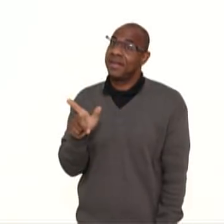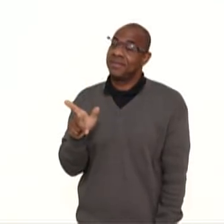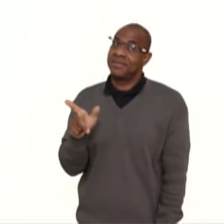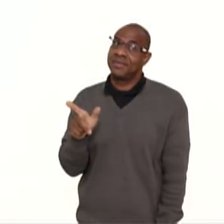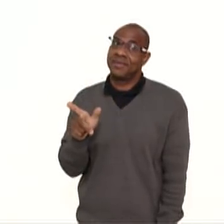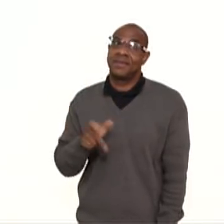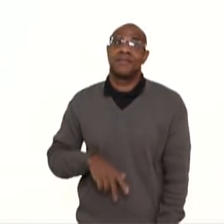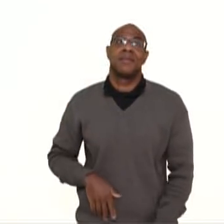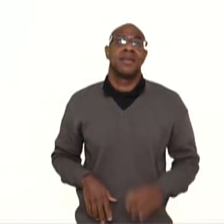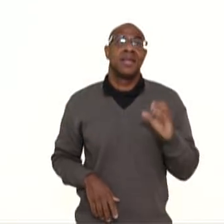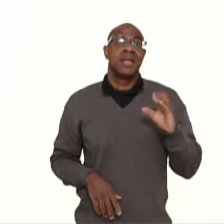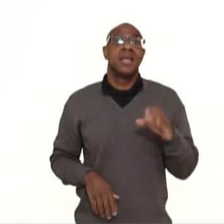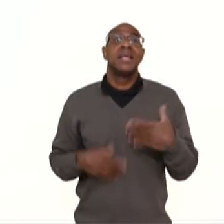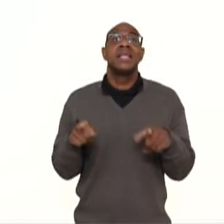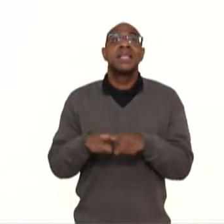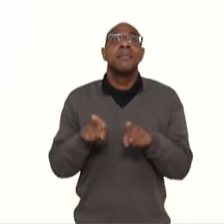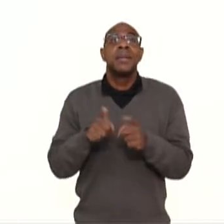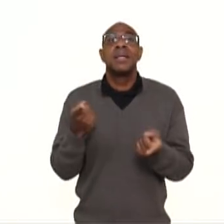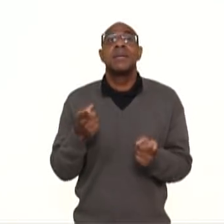eu já volto com a resposta.